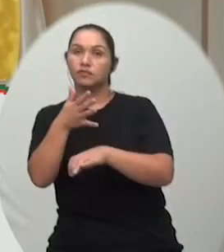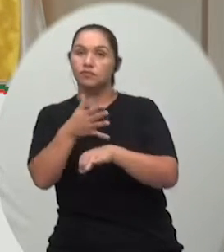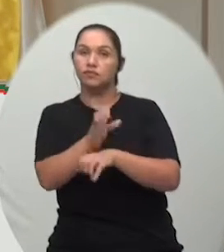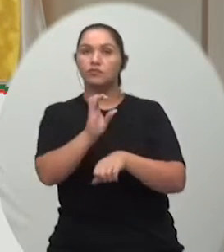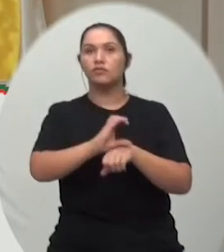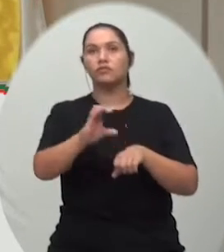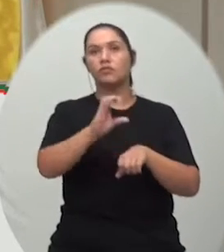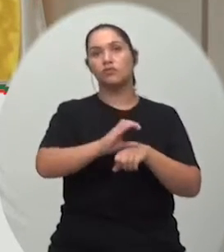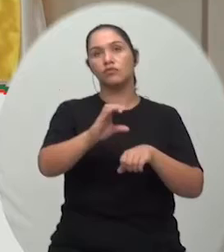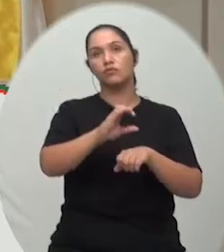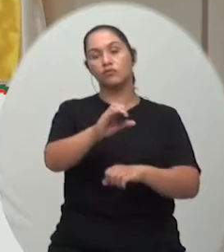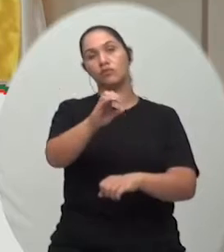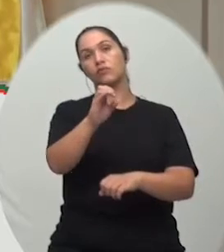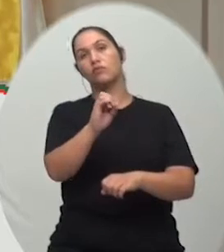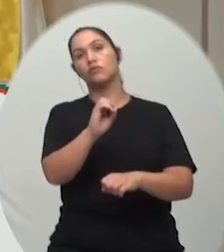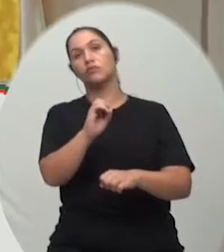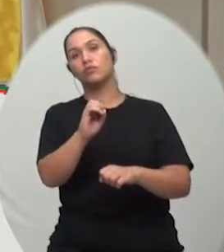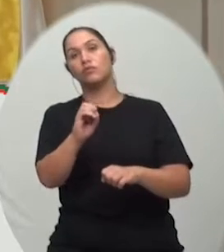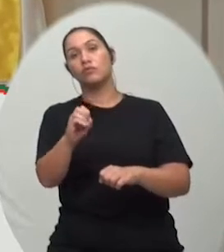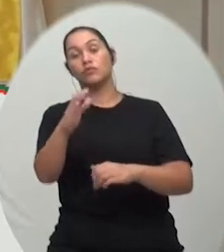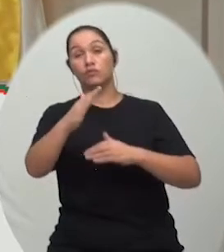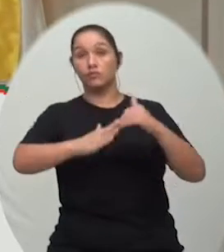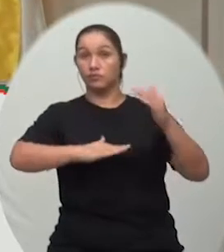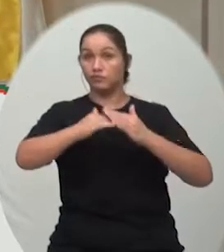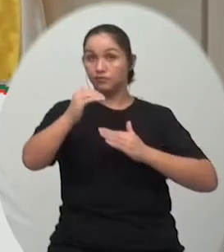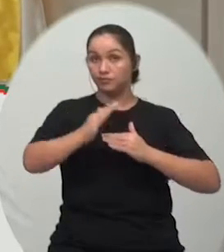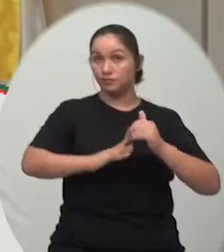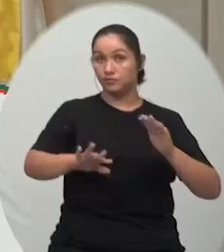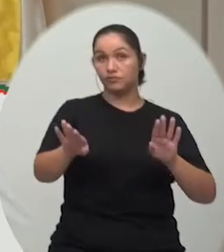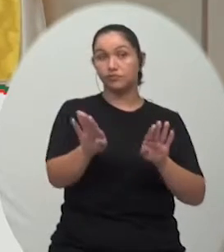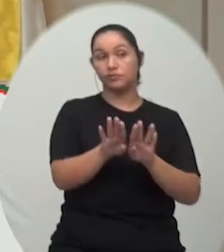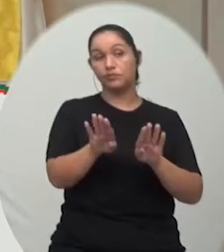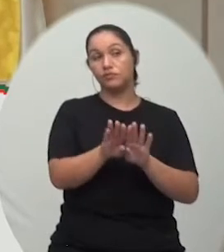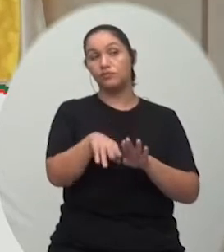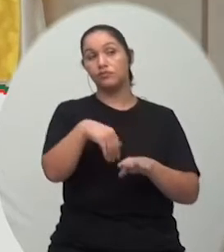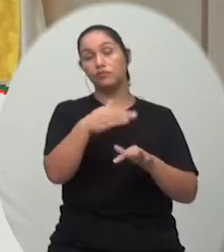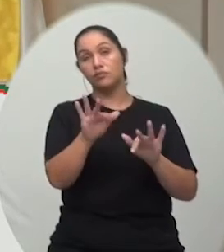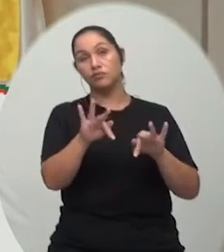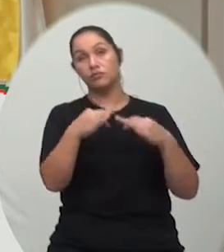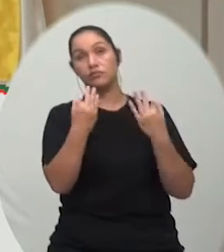um curso profissionalizante, uma forma para que essas famílias também possam